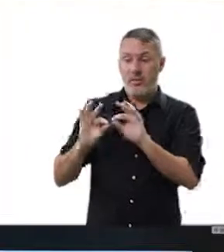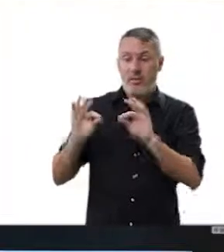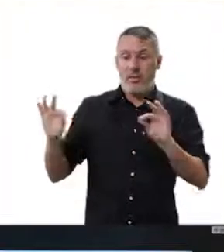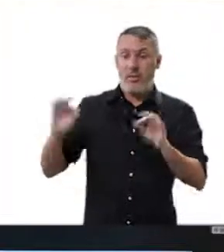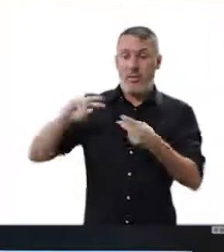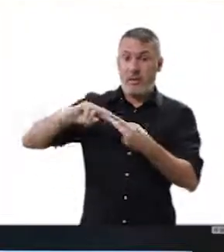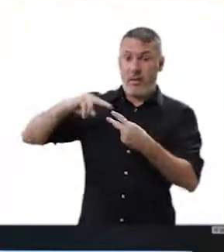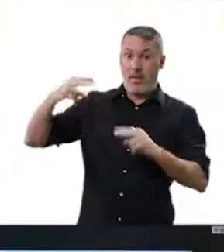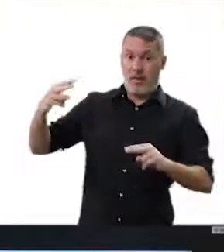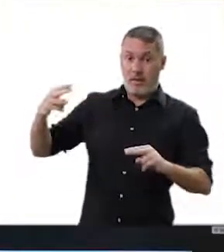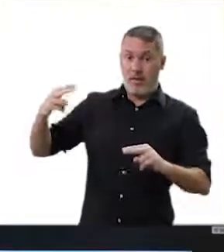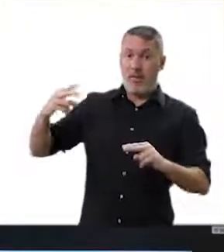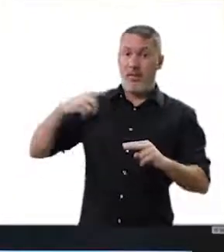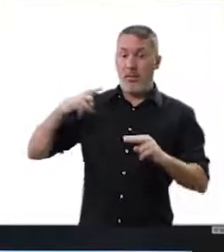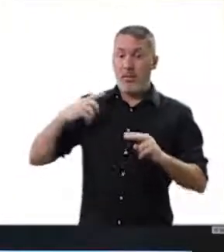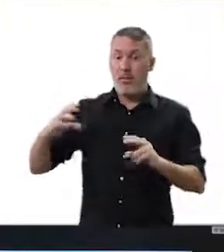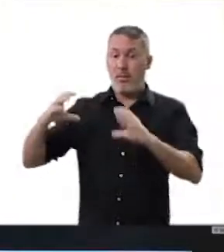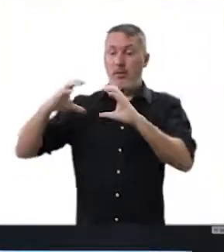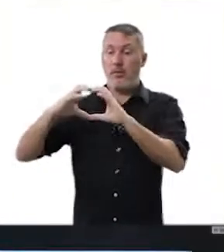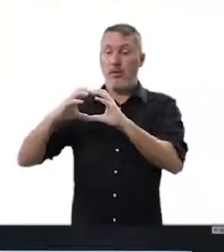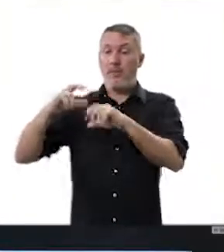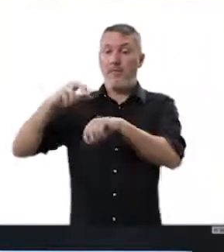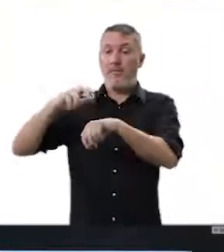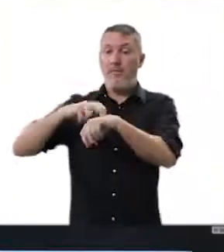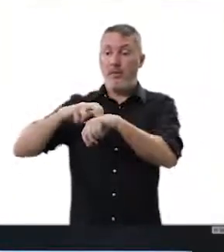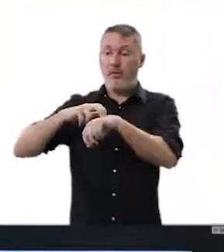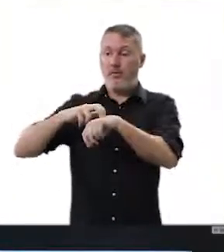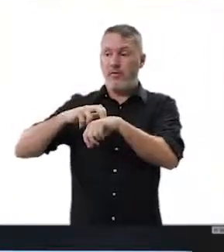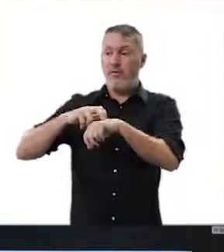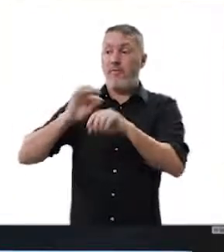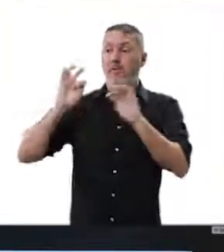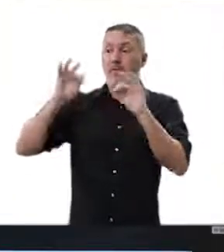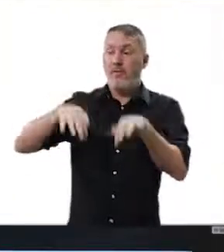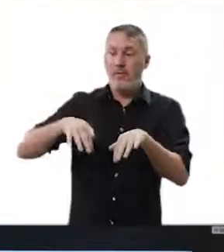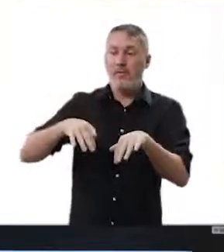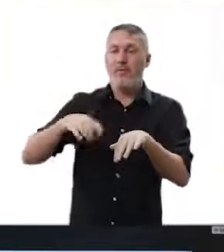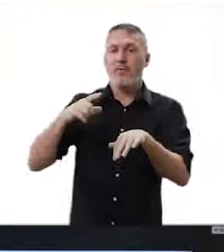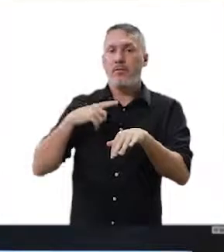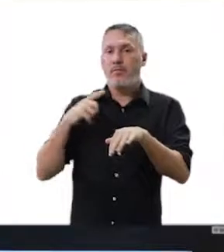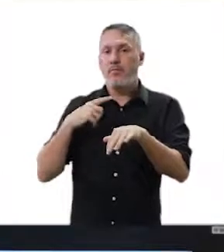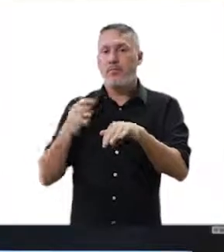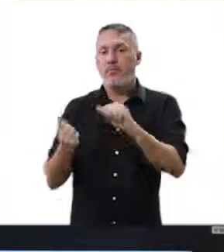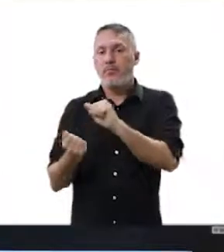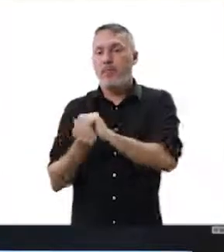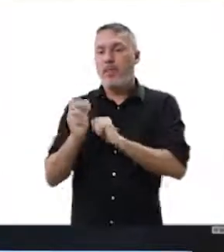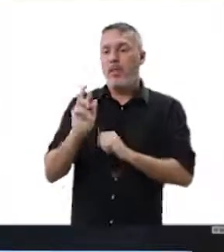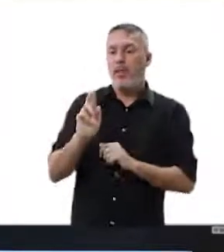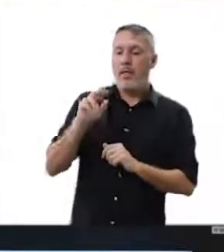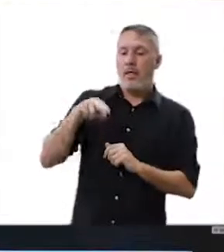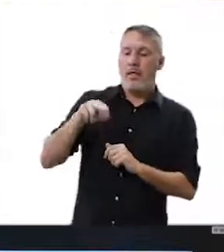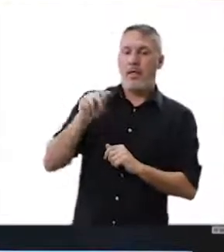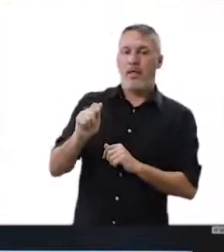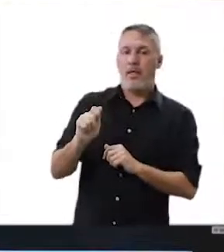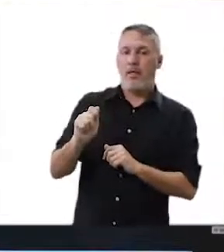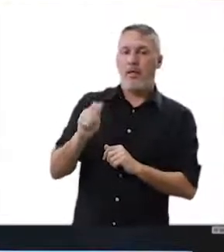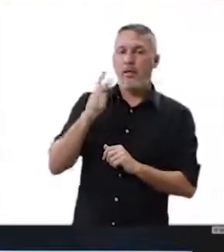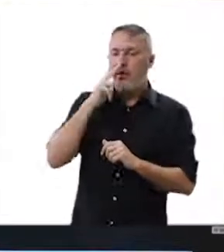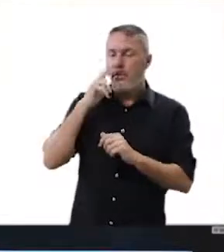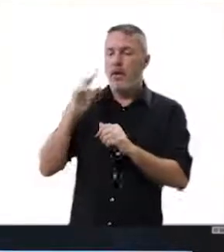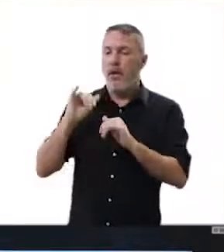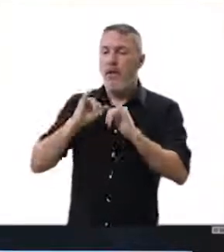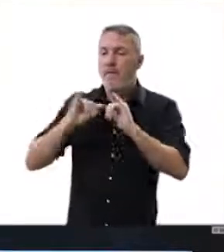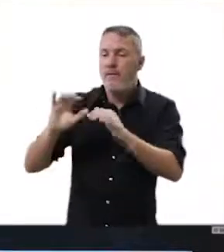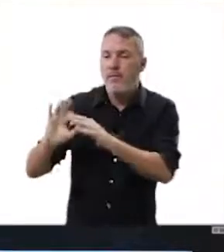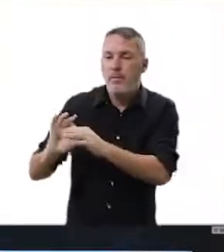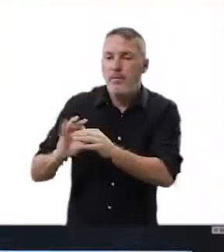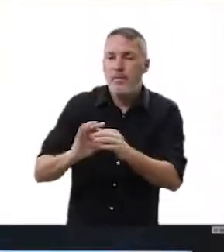vão adicionando aminoácidos, formando lá em cima, ó, aquela cadeia polipeptídica, que